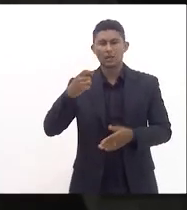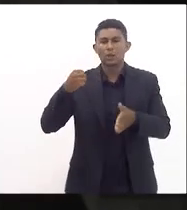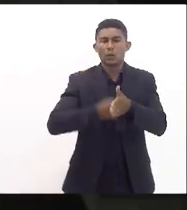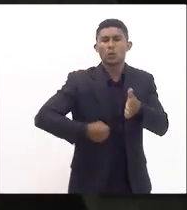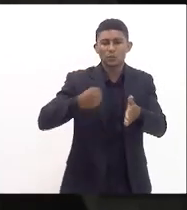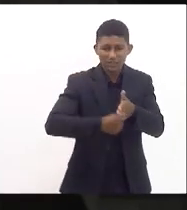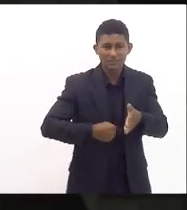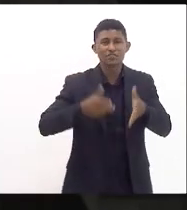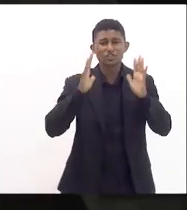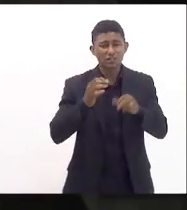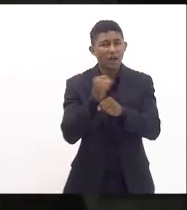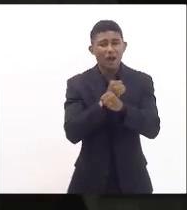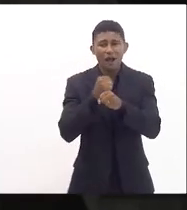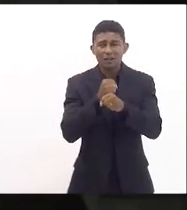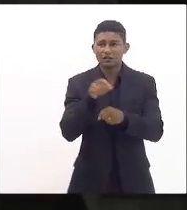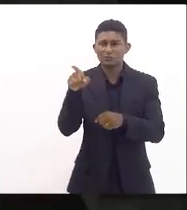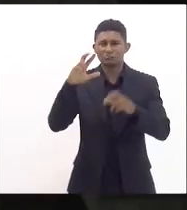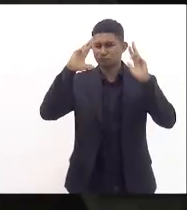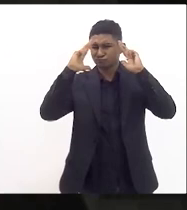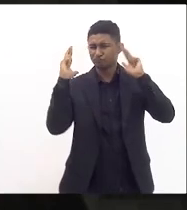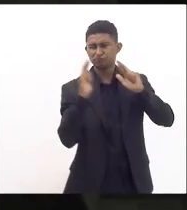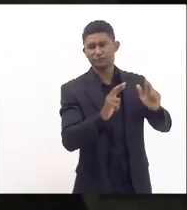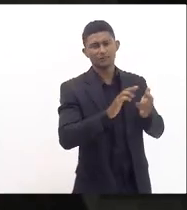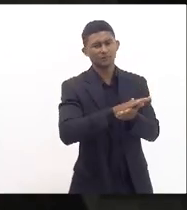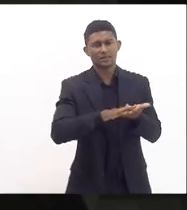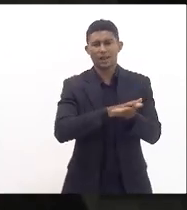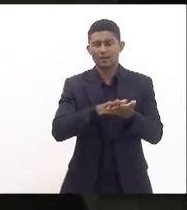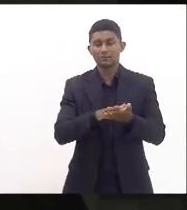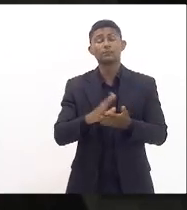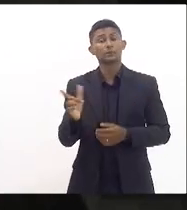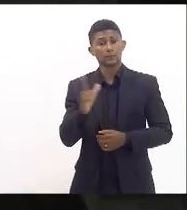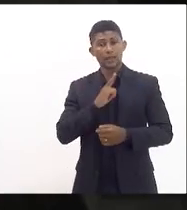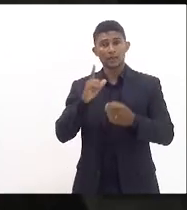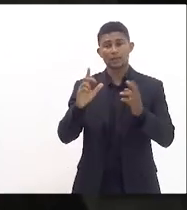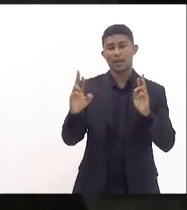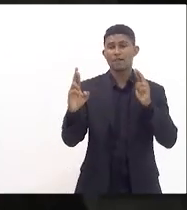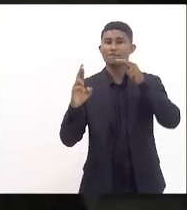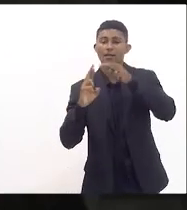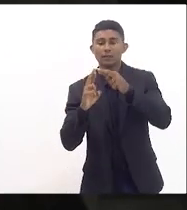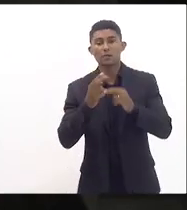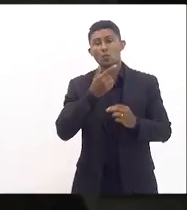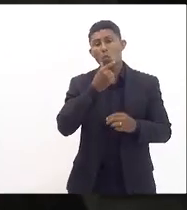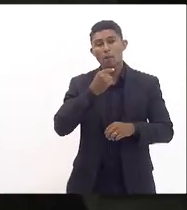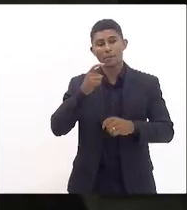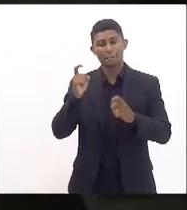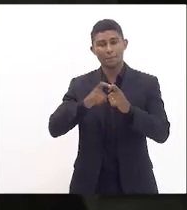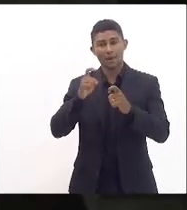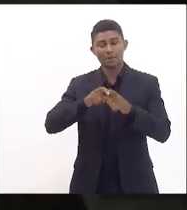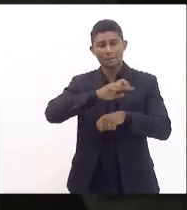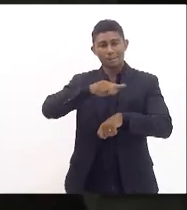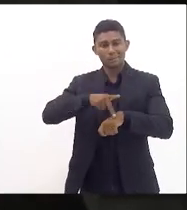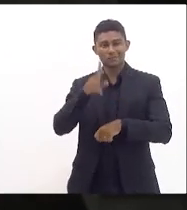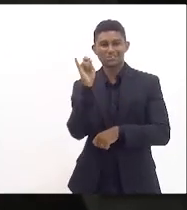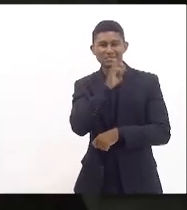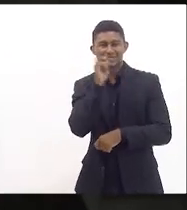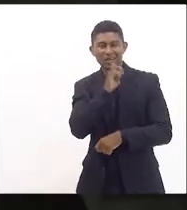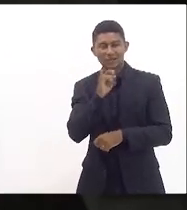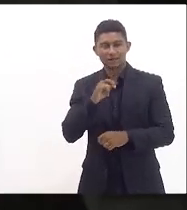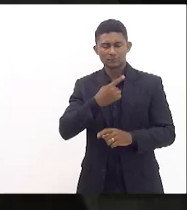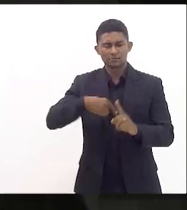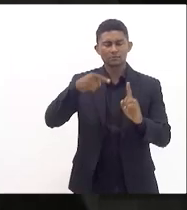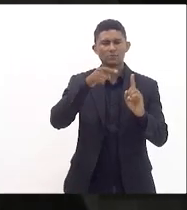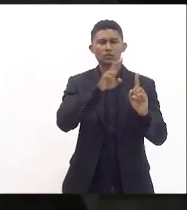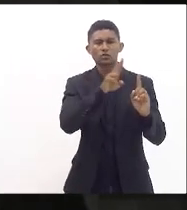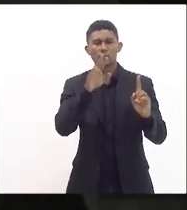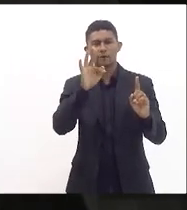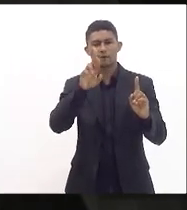antimanicomial. Faz-se muito referência ao médico italiano, Tia Ju, Franco Basaglia, como a referência dessa reforma psiquiátrica no mundo,